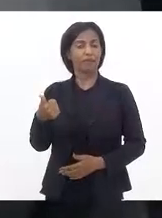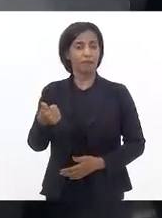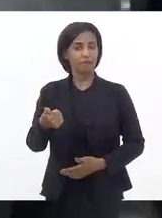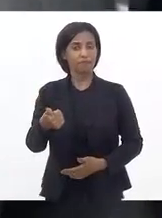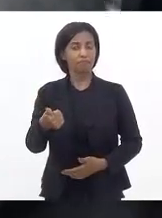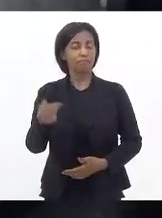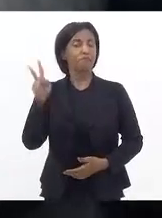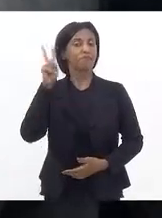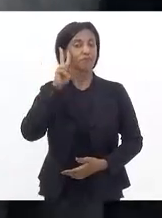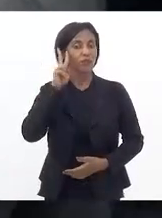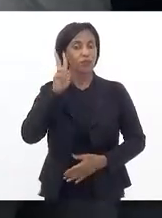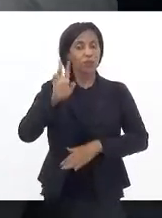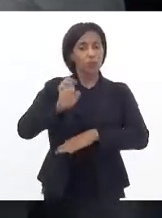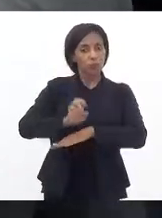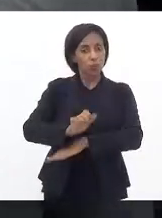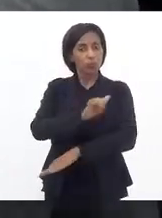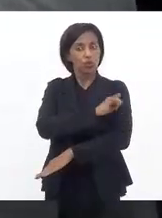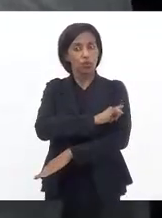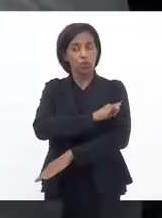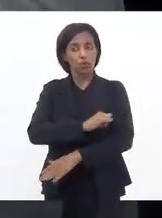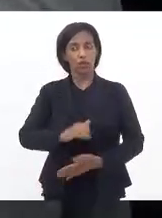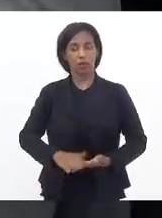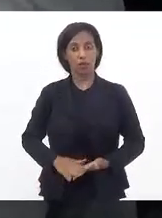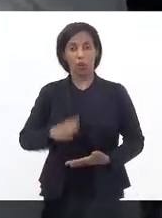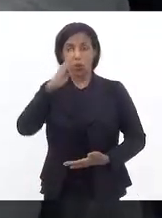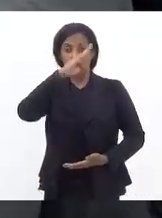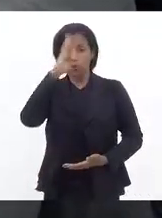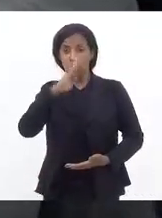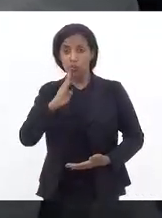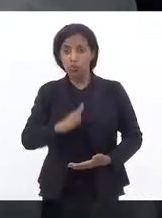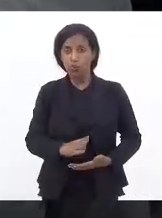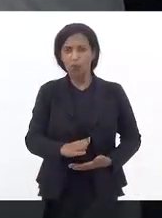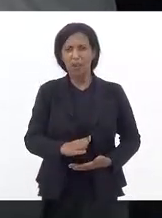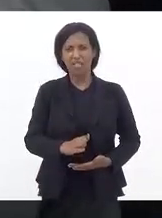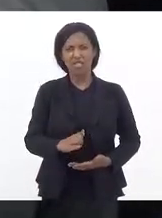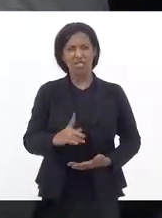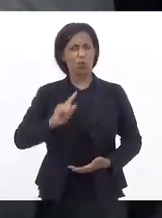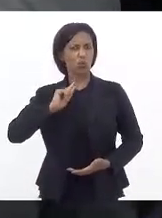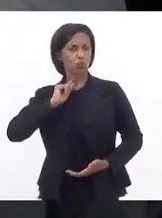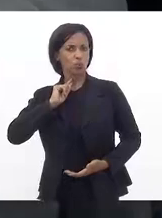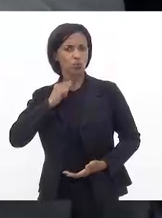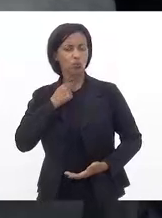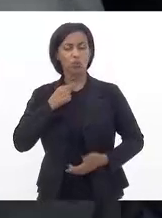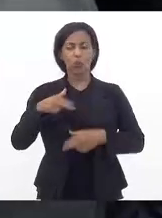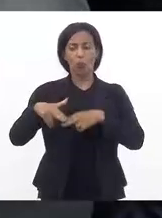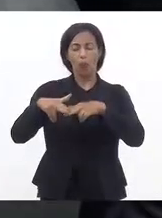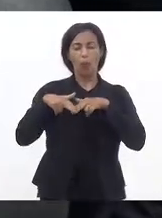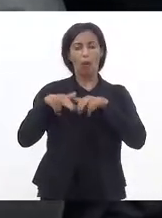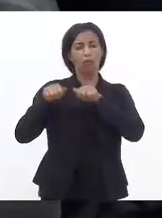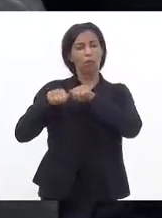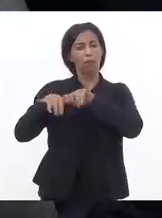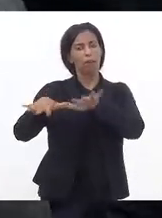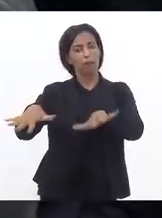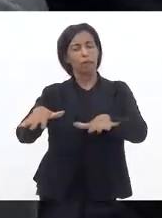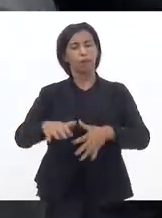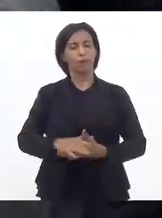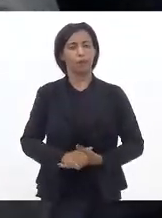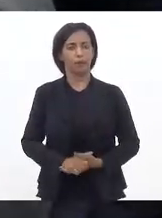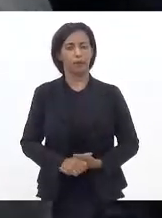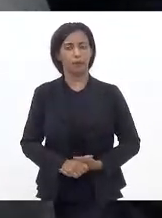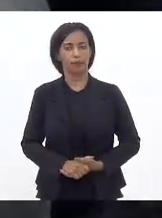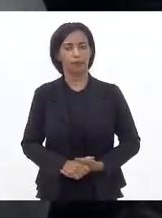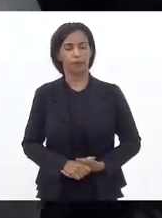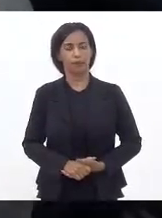na história do Estado do Rio de Janeiro do Brasil que foi pichado por conta da pandemia